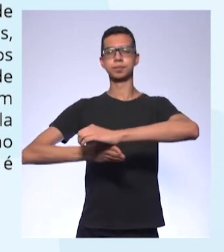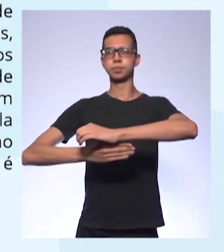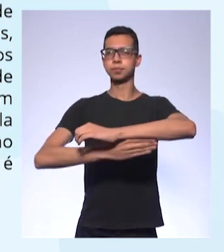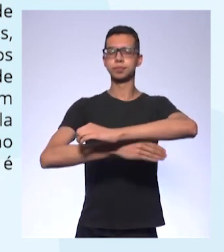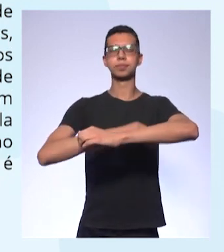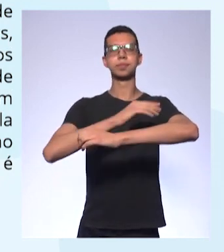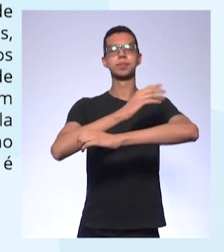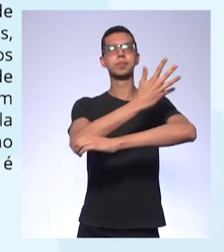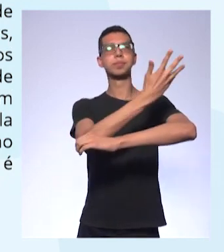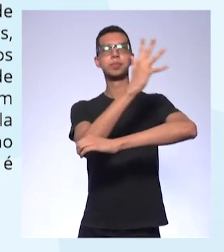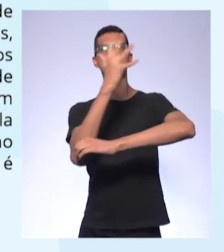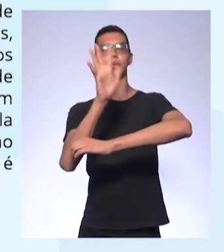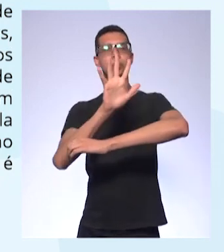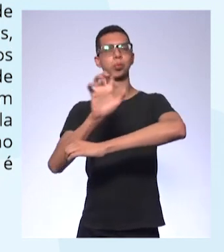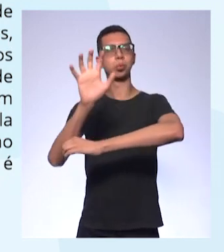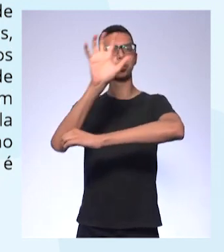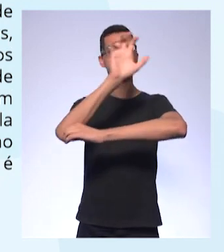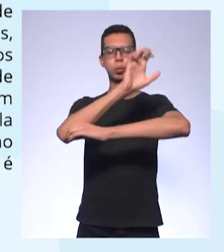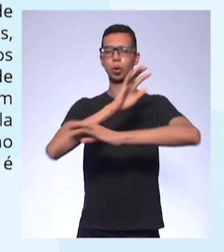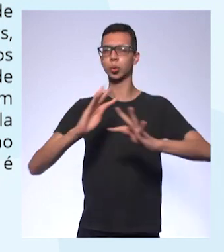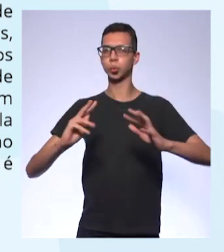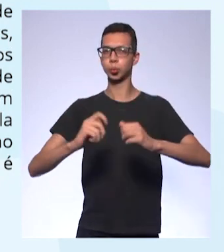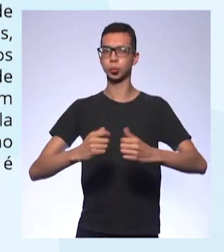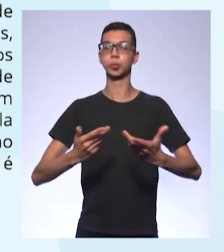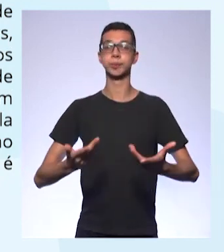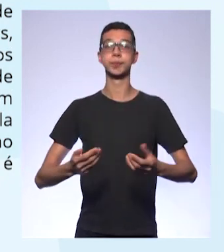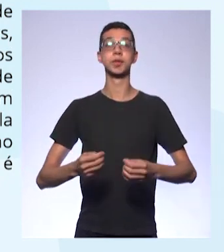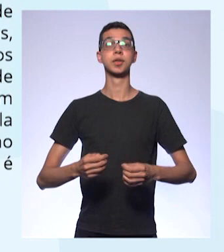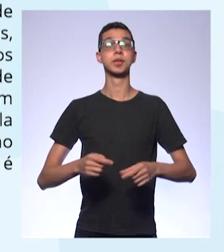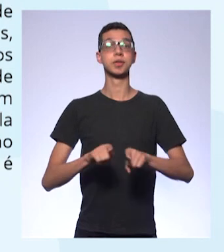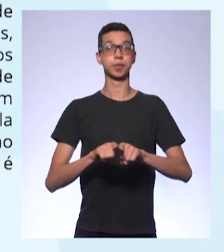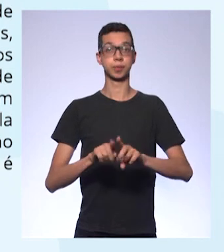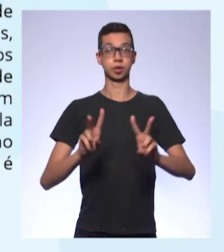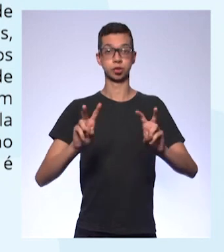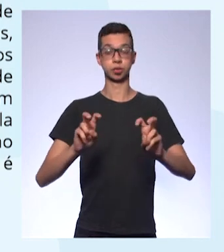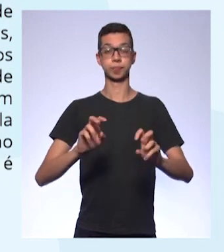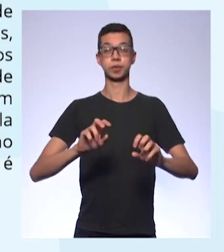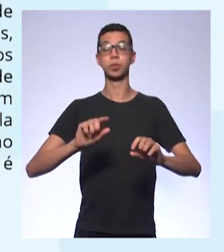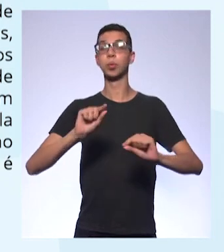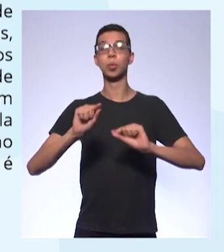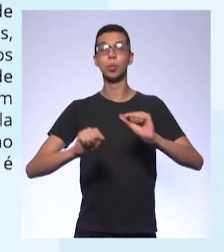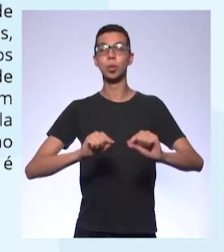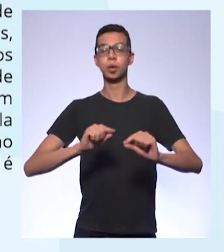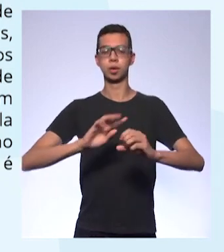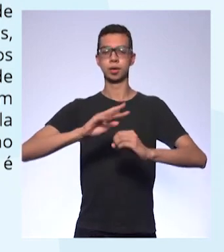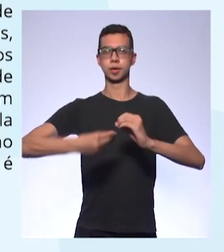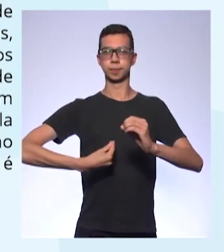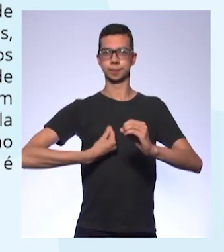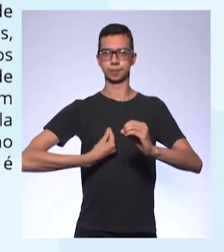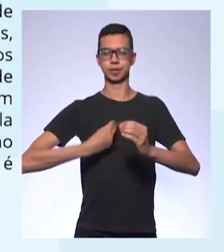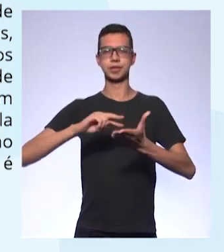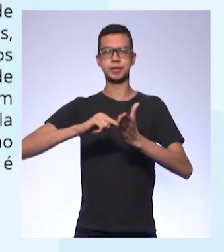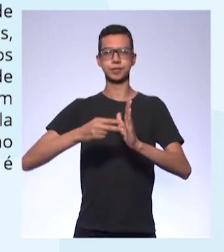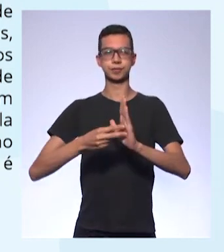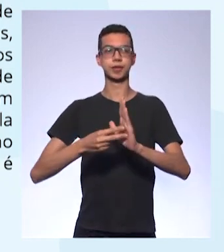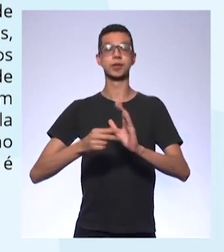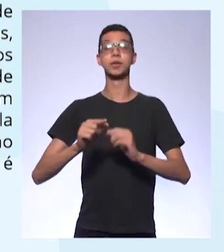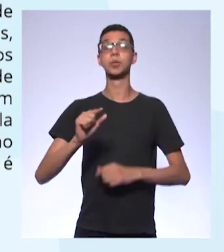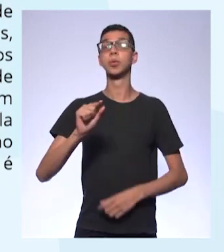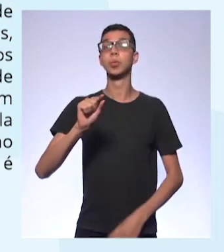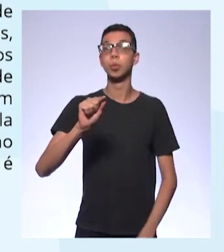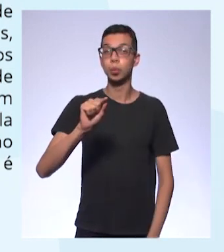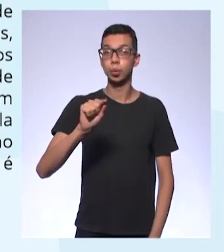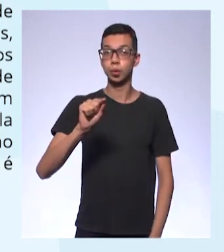micro-organismos. Segundo a definição da Convenção sobre Diversidade Biológica, biodiversidade significa a